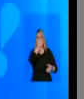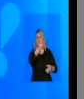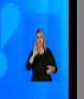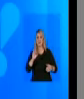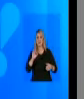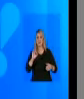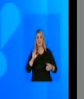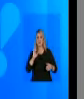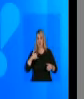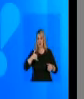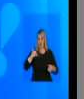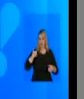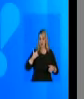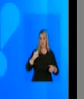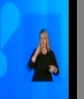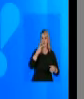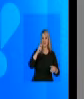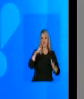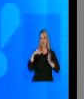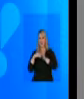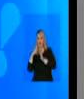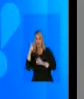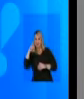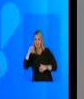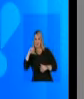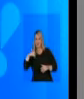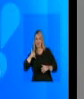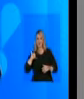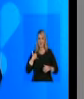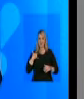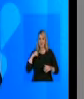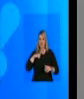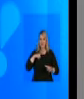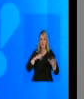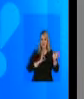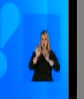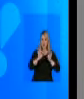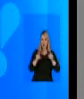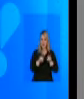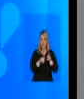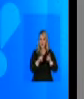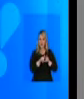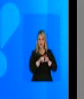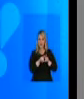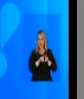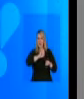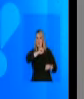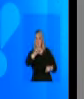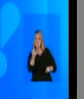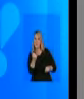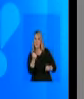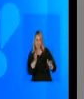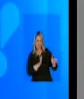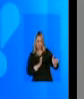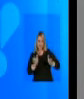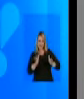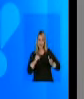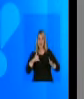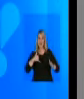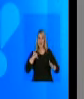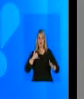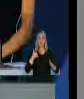estão em idade produtiva, entre 25 e 29 anos de idade. Há projeto para isso também? Aproveitar essa idade